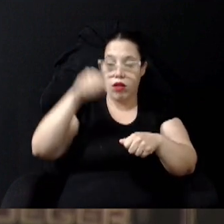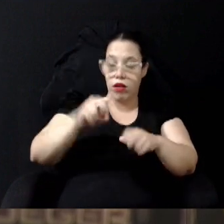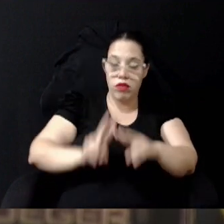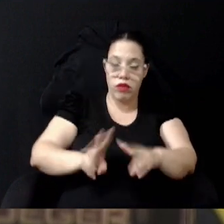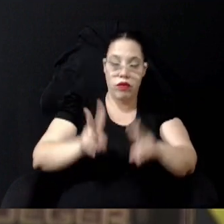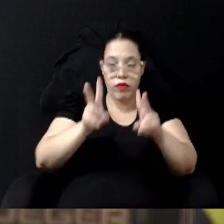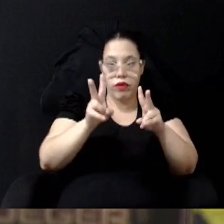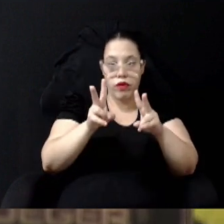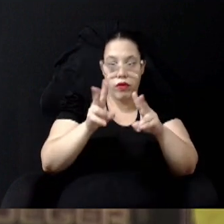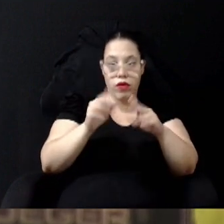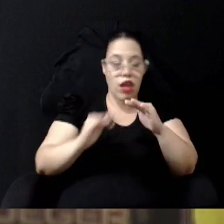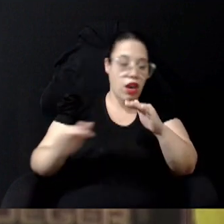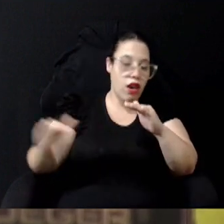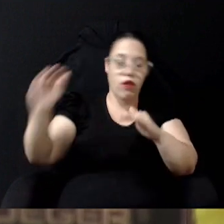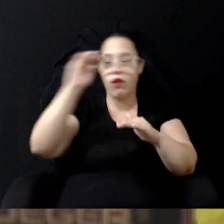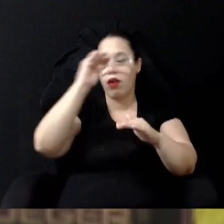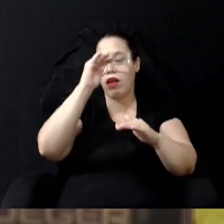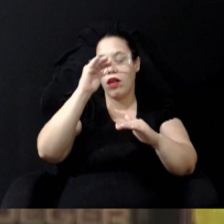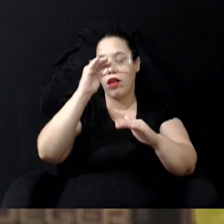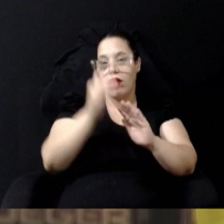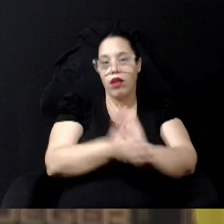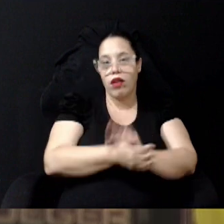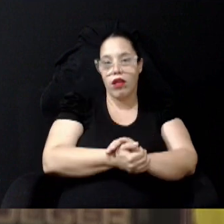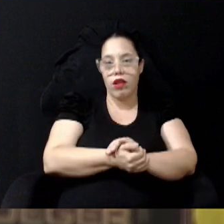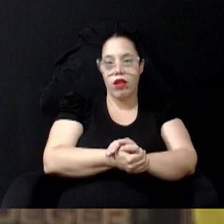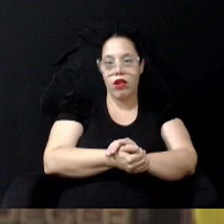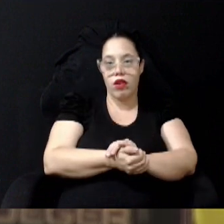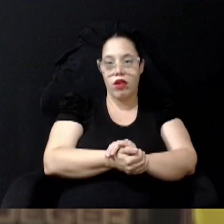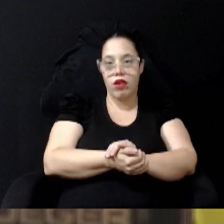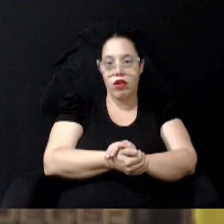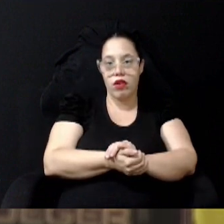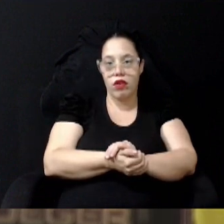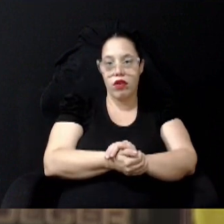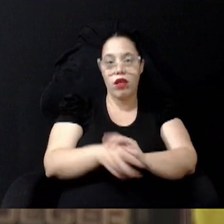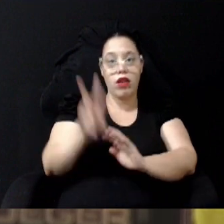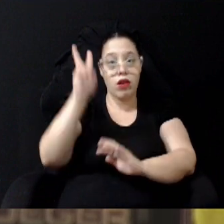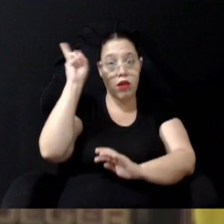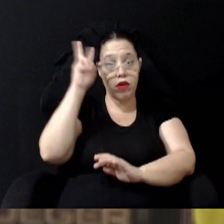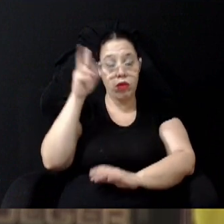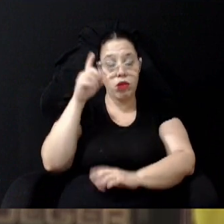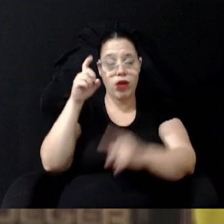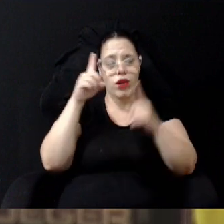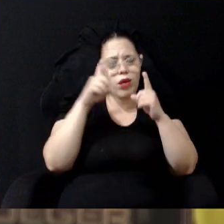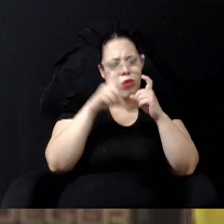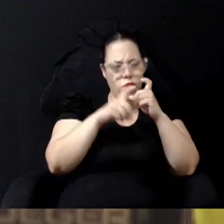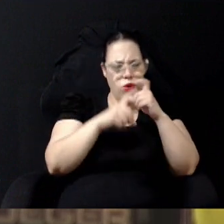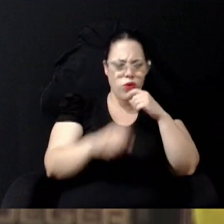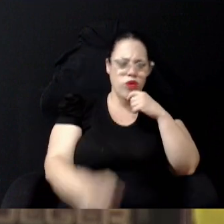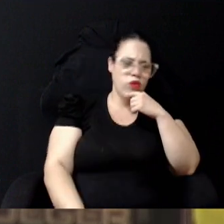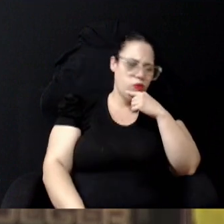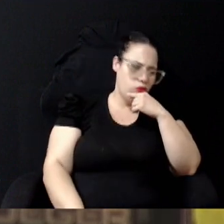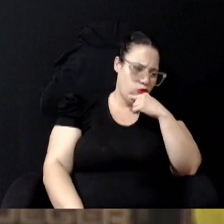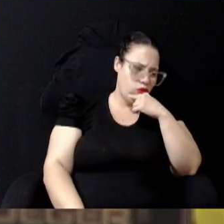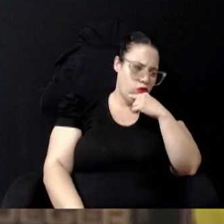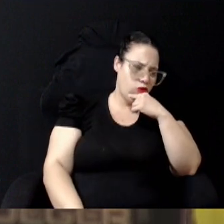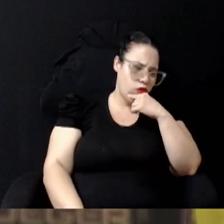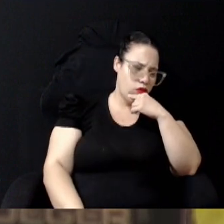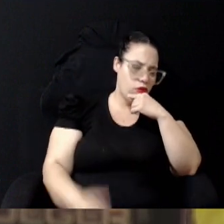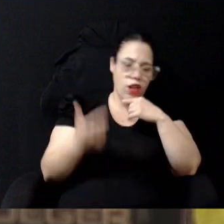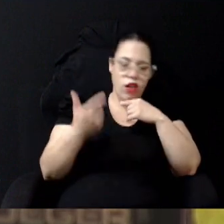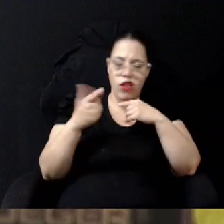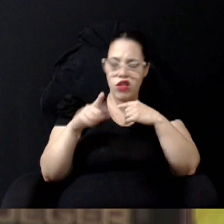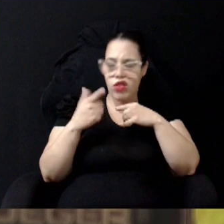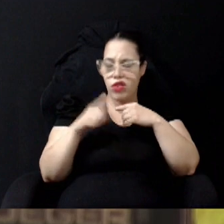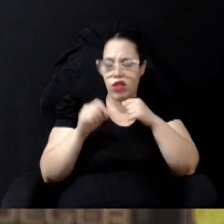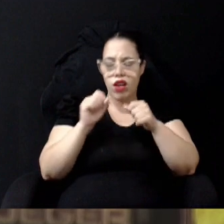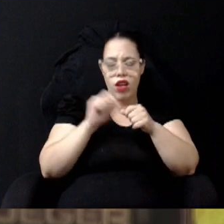elevada, sempre seja lembrada, mas é muito difícil. A gente não tem recursos para fazer esse tipo de